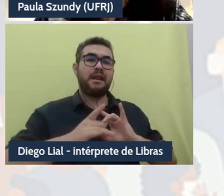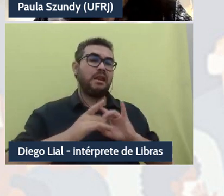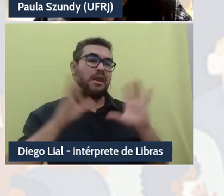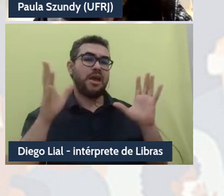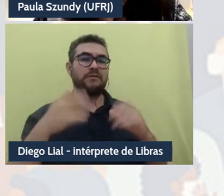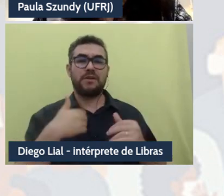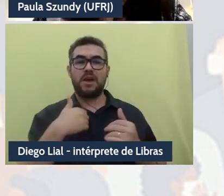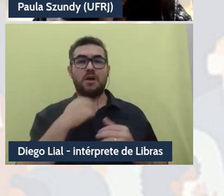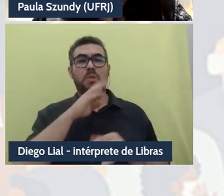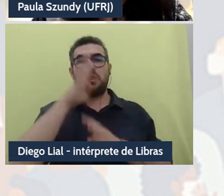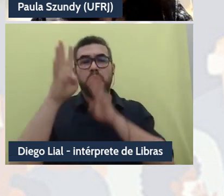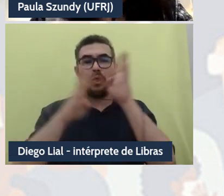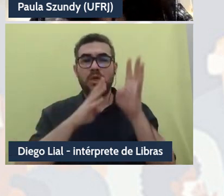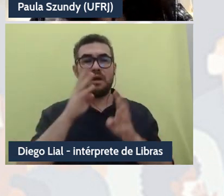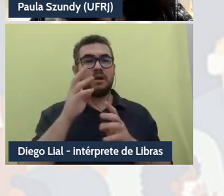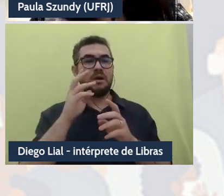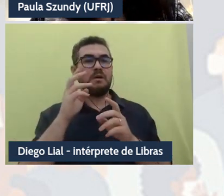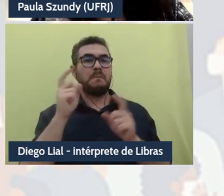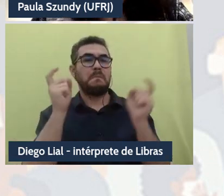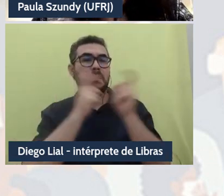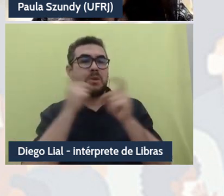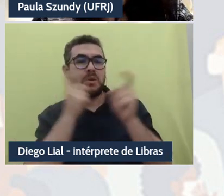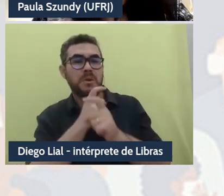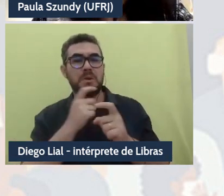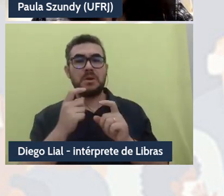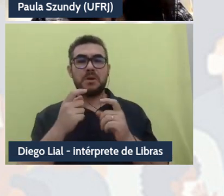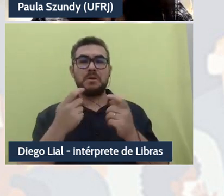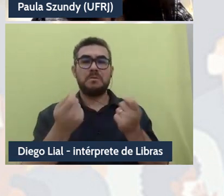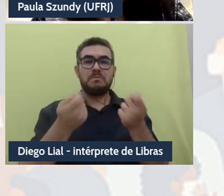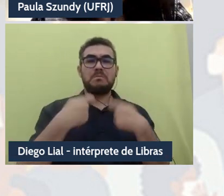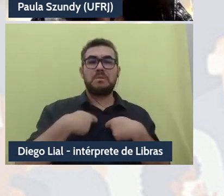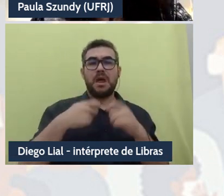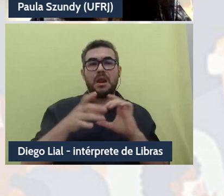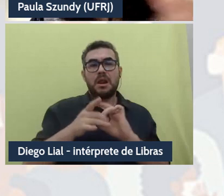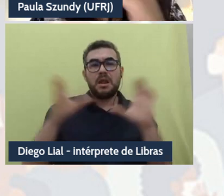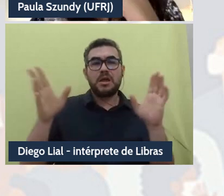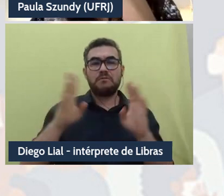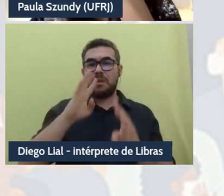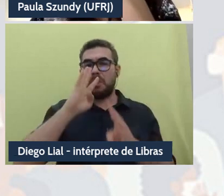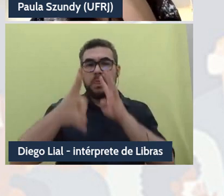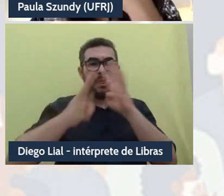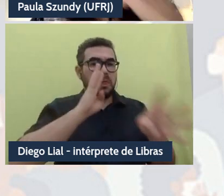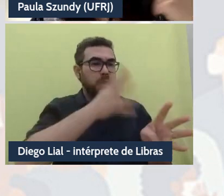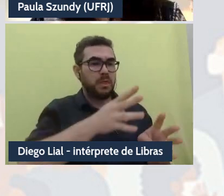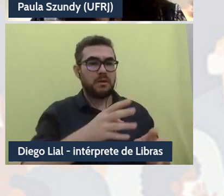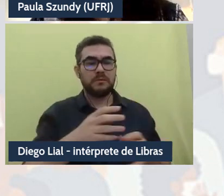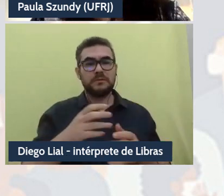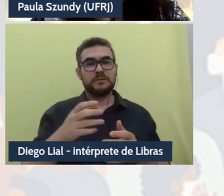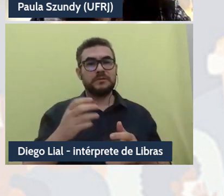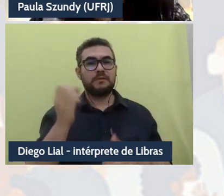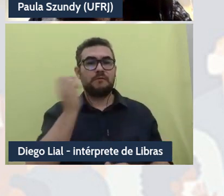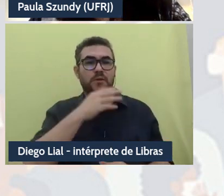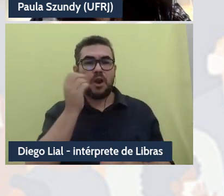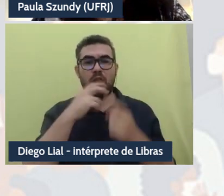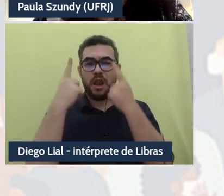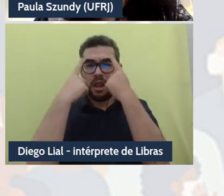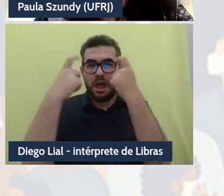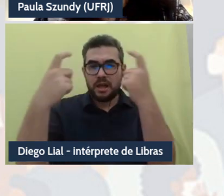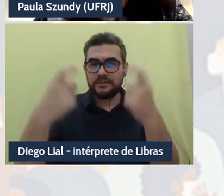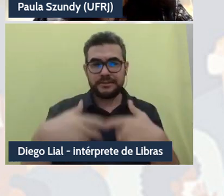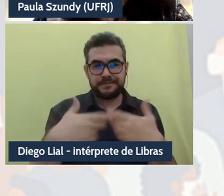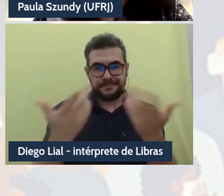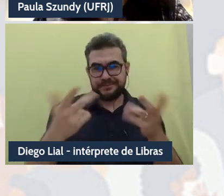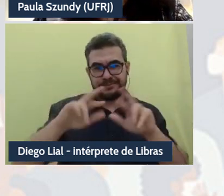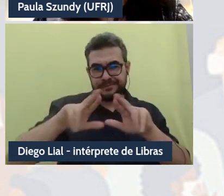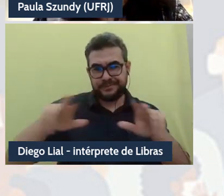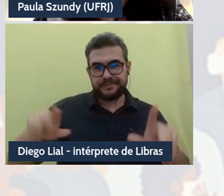agredir o outro, enfim. Né? Os preceitos do mercado como orientadores da vida diária,